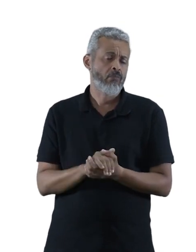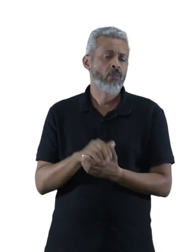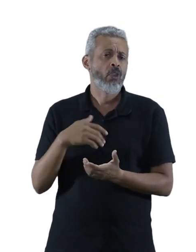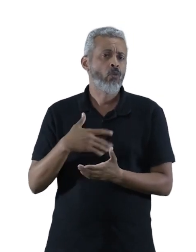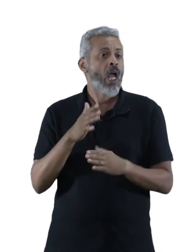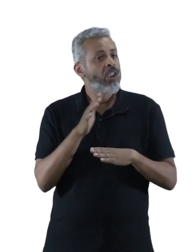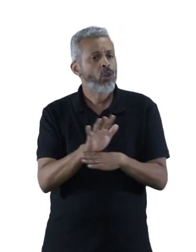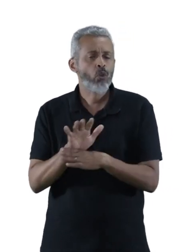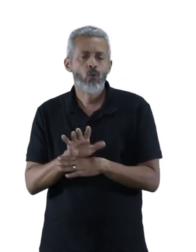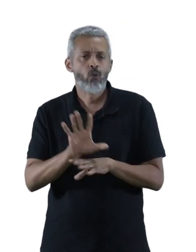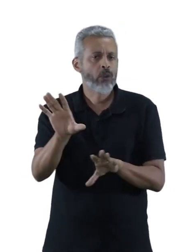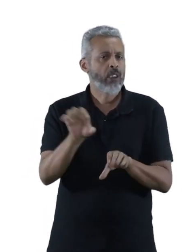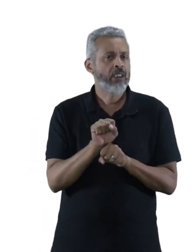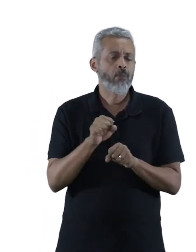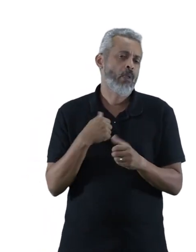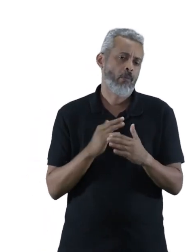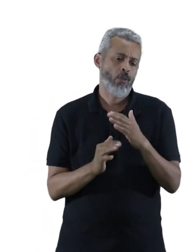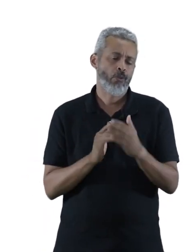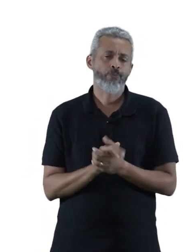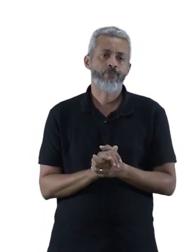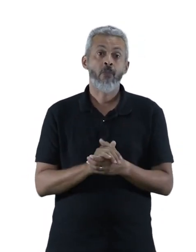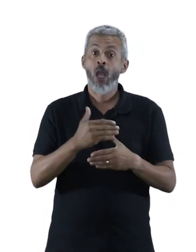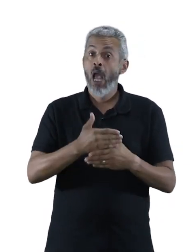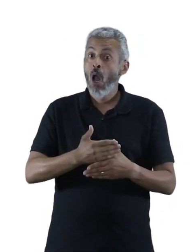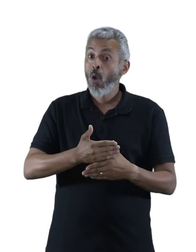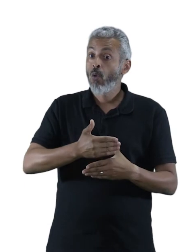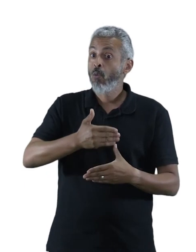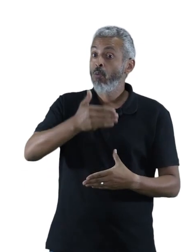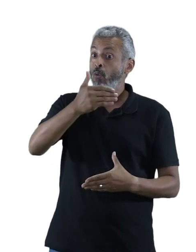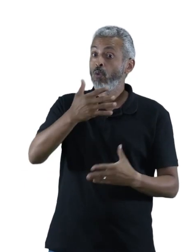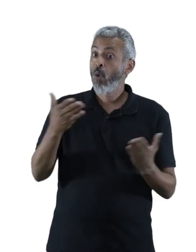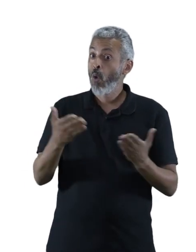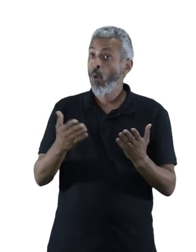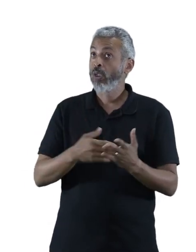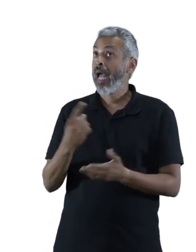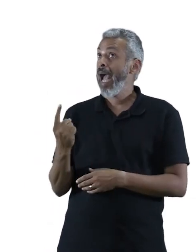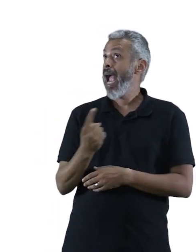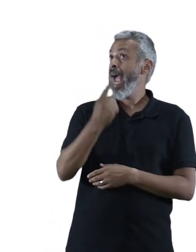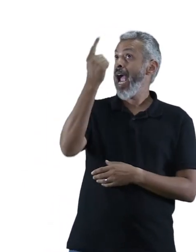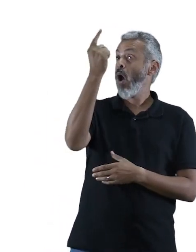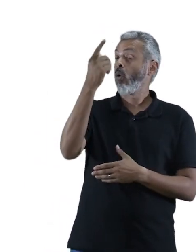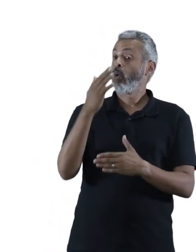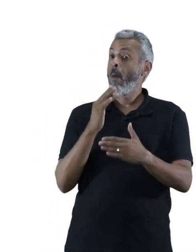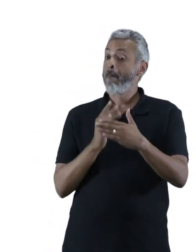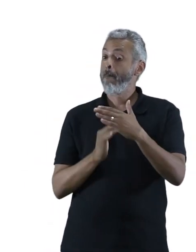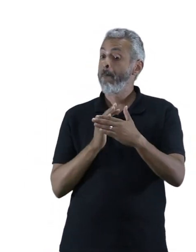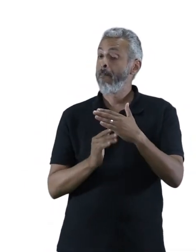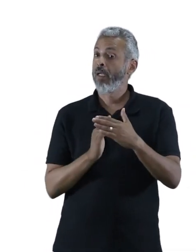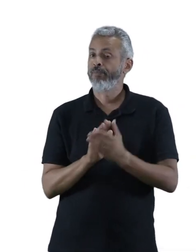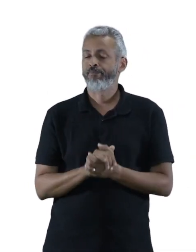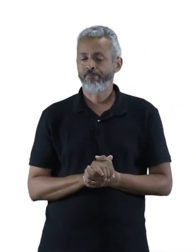entrada de imigrantes aqui no território brasileiro. No entanto, os muros estão cada vez mais altos para a entrada de imigrantes e